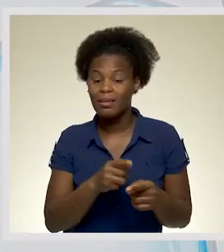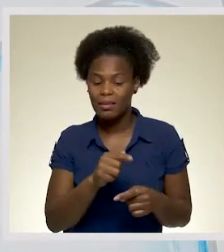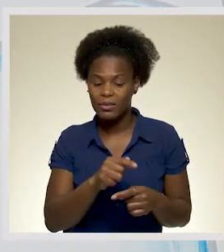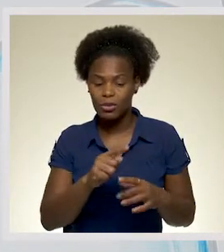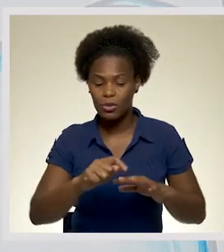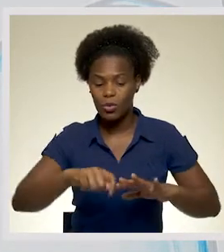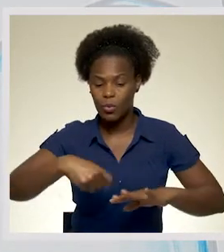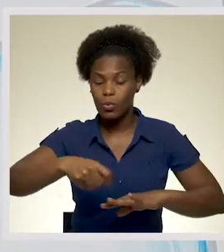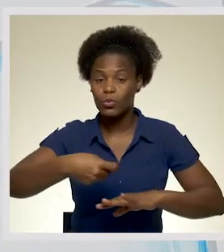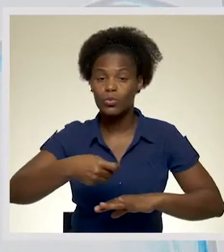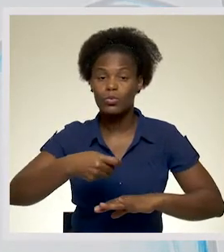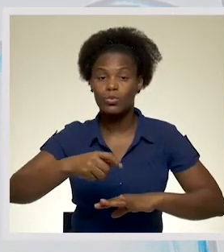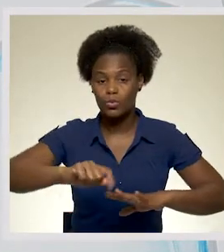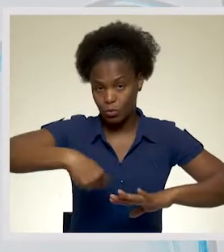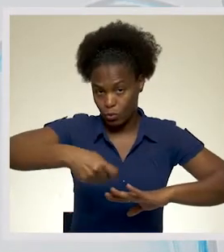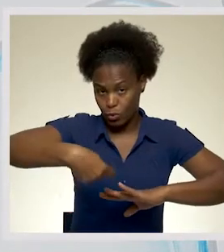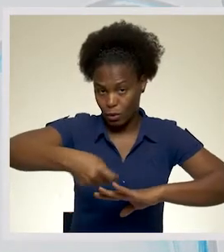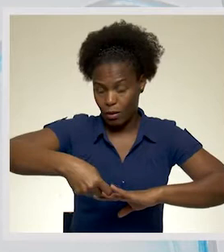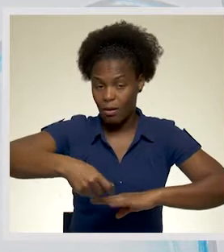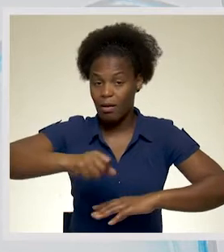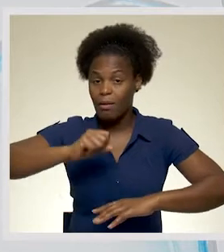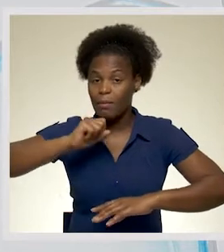recursos possam